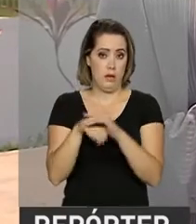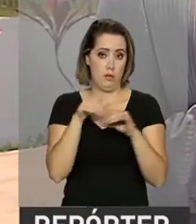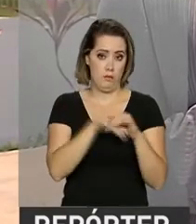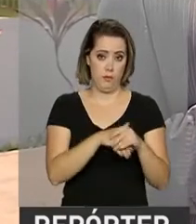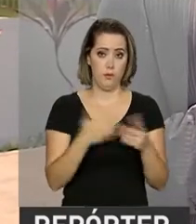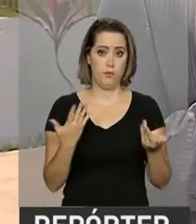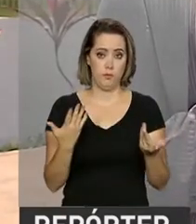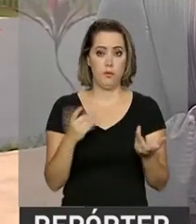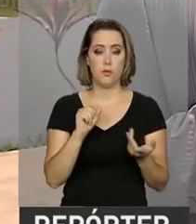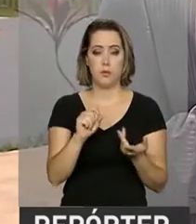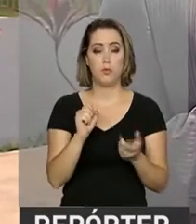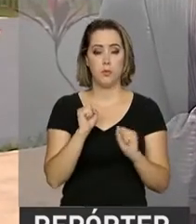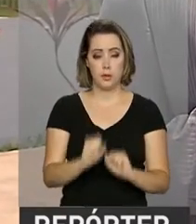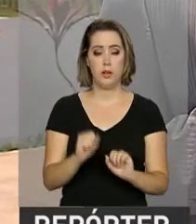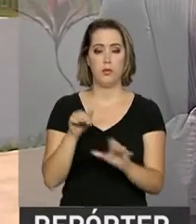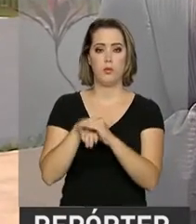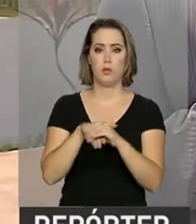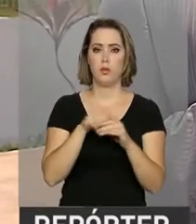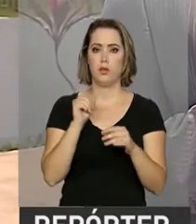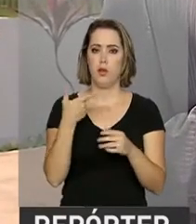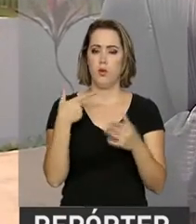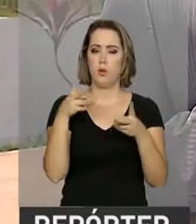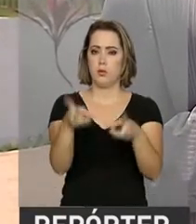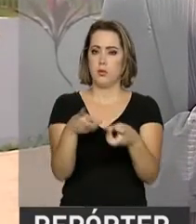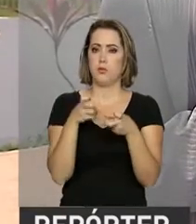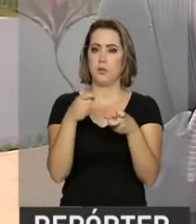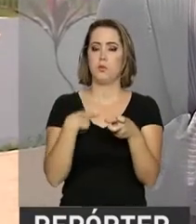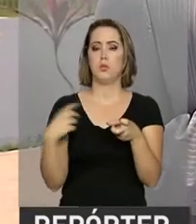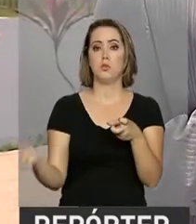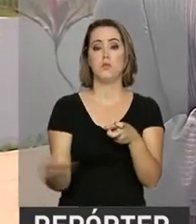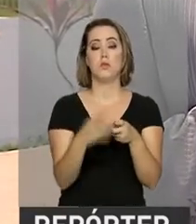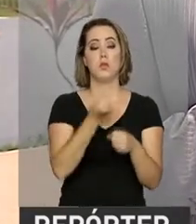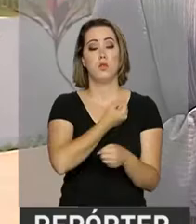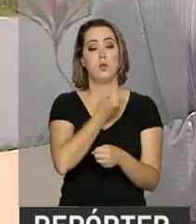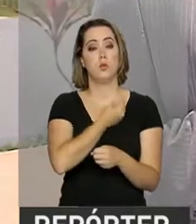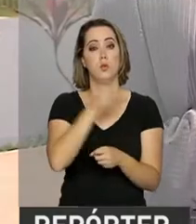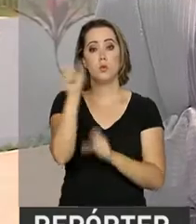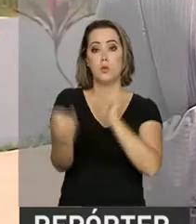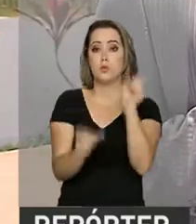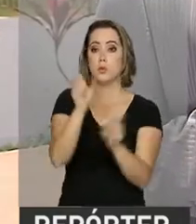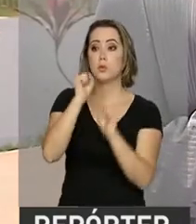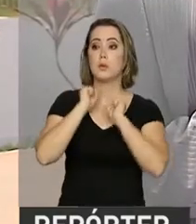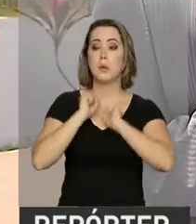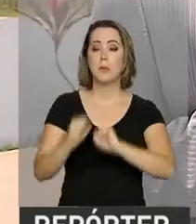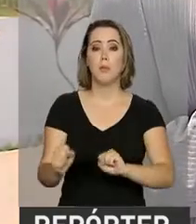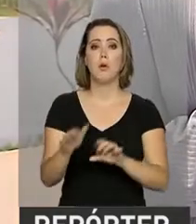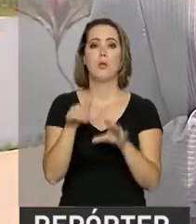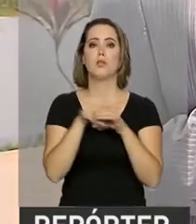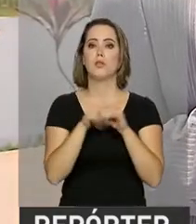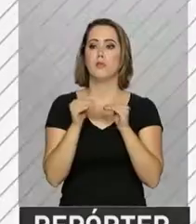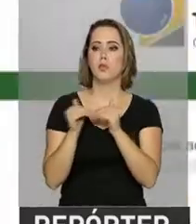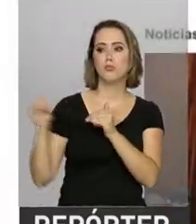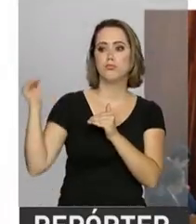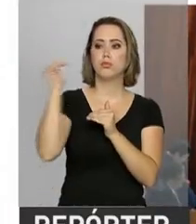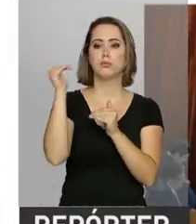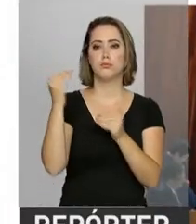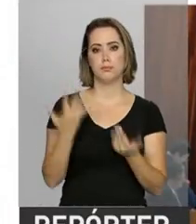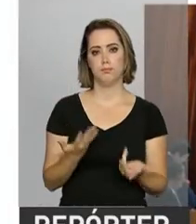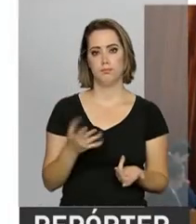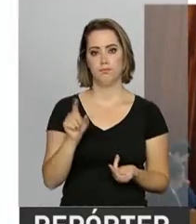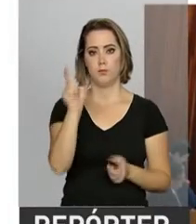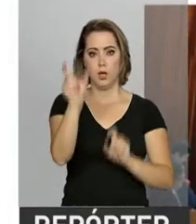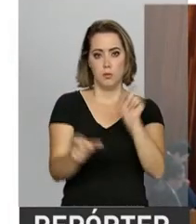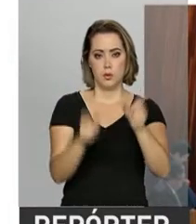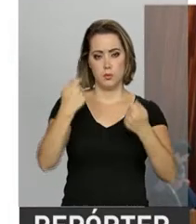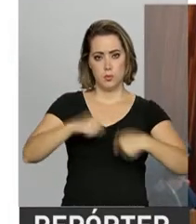expectativa é que com a nova ferramenta, o número de brasileiros no exterior aptos a votar aumente. O cidadão